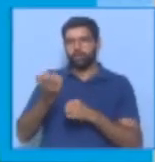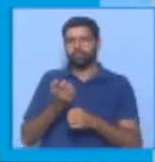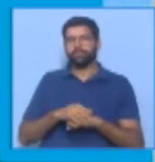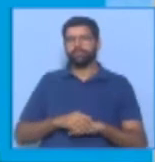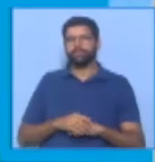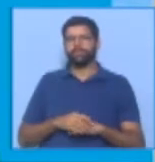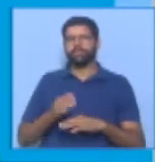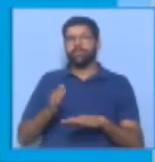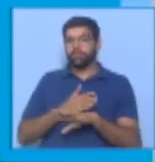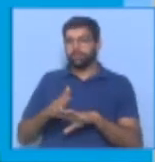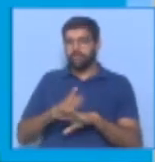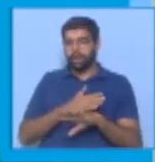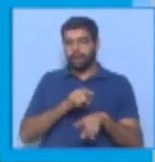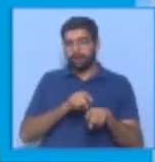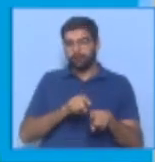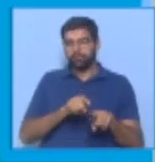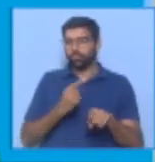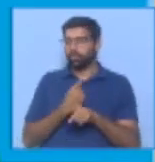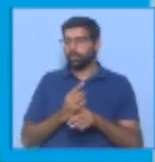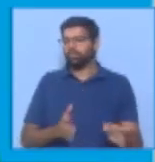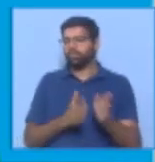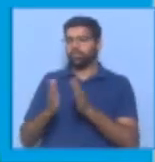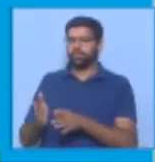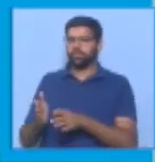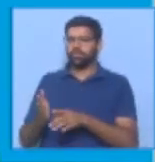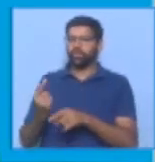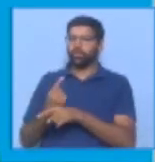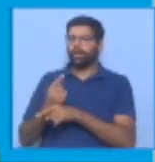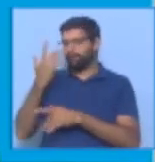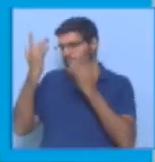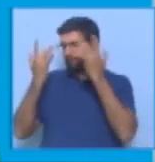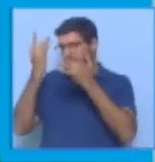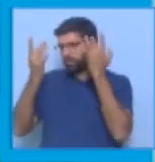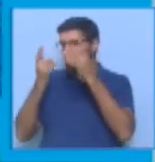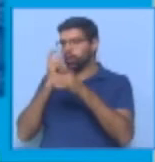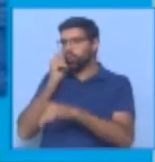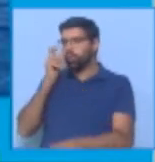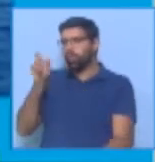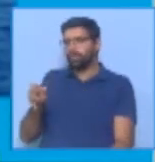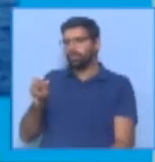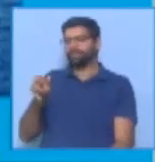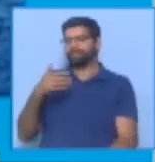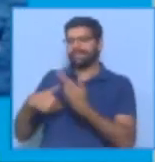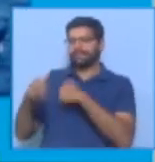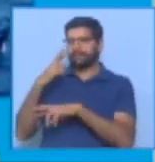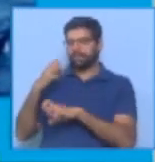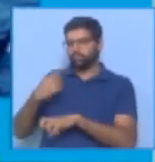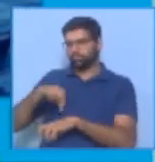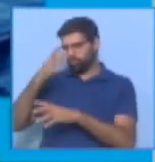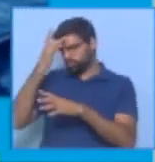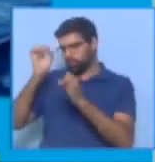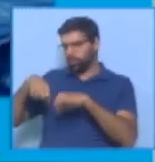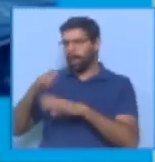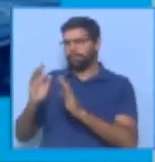etc., separar isto daquilo que são construções filosóficas e antropológicas com as quais não temos que estar de acordo e